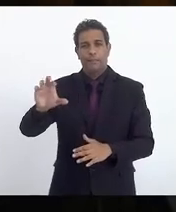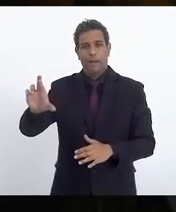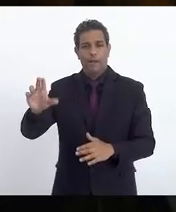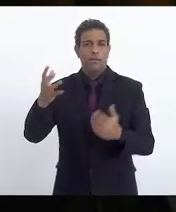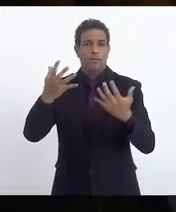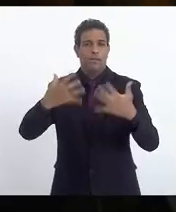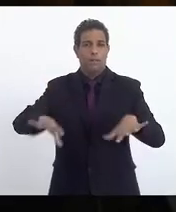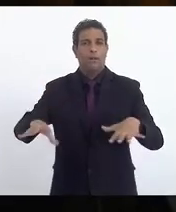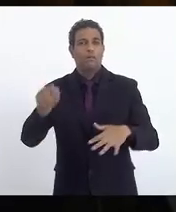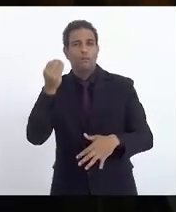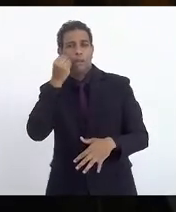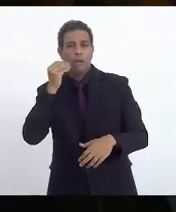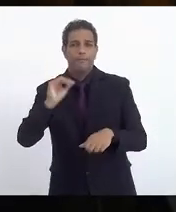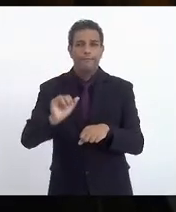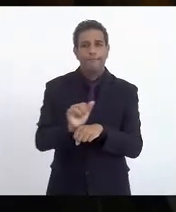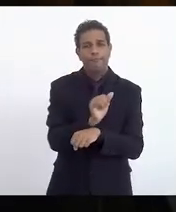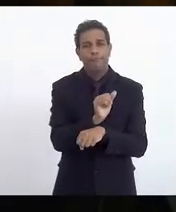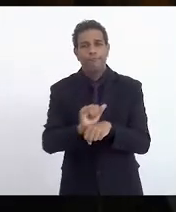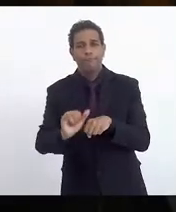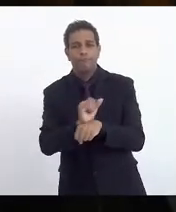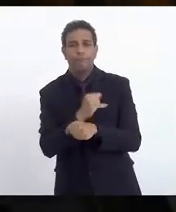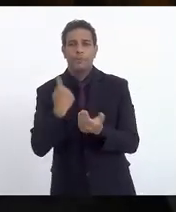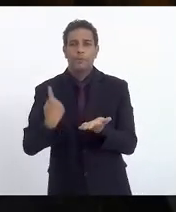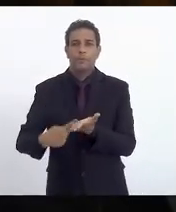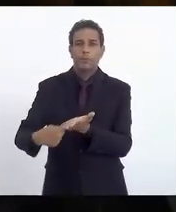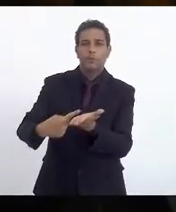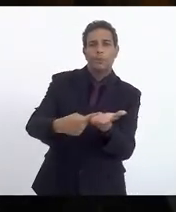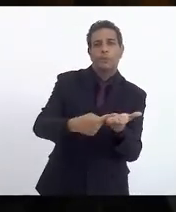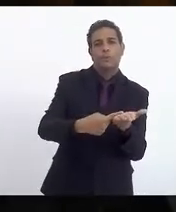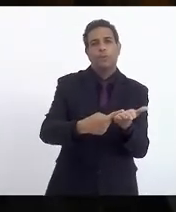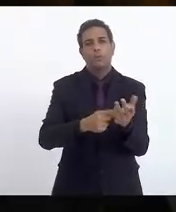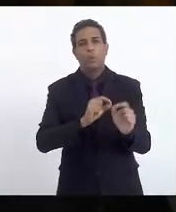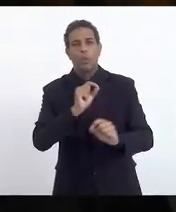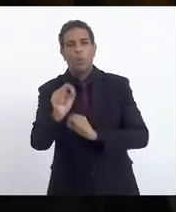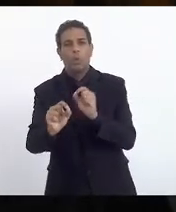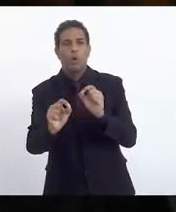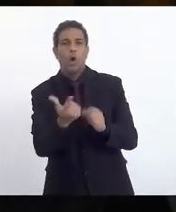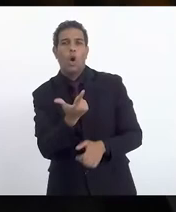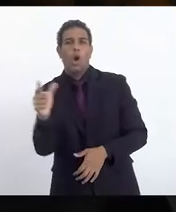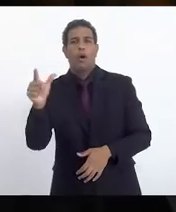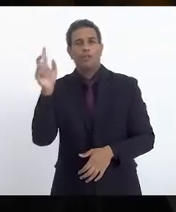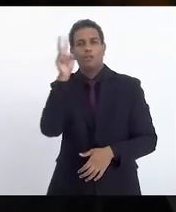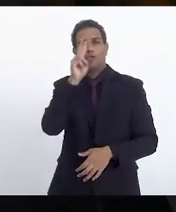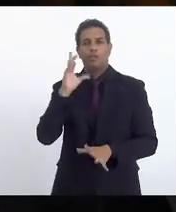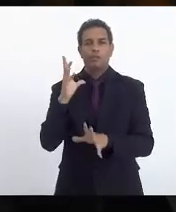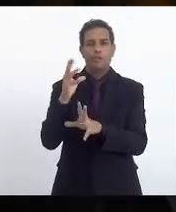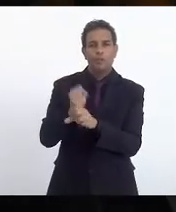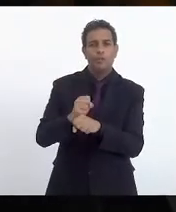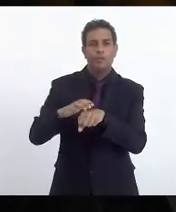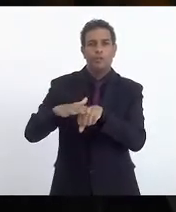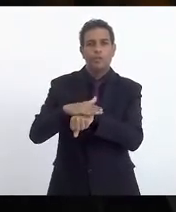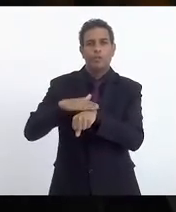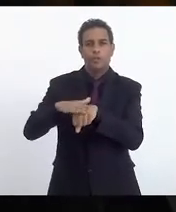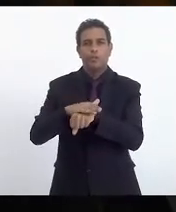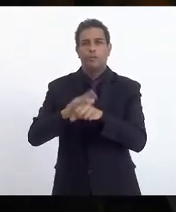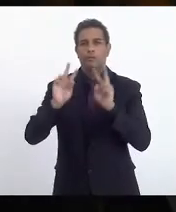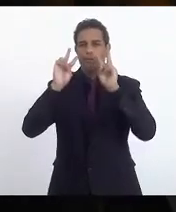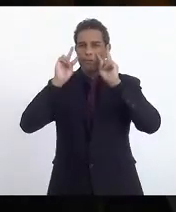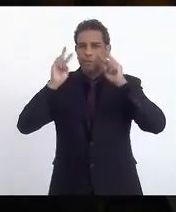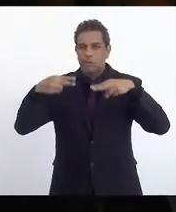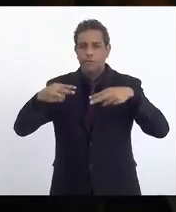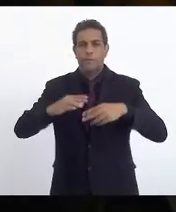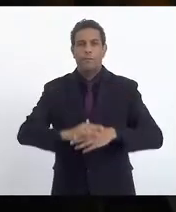se interessou e ficou tentando condicionar o acordo a resolução do passivo que é uma outra história uma outra conversa que não tem nada